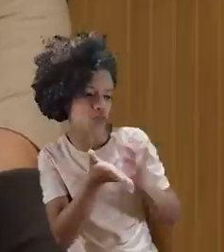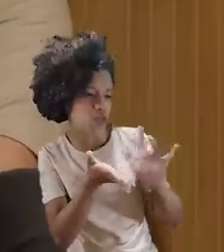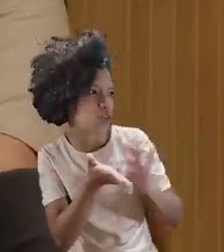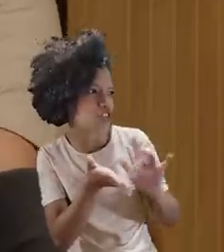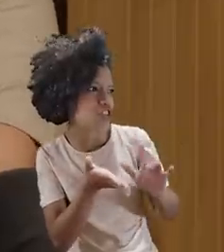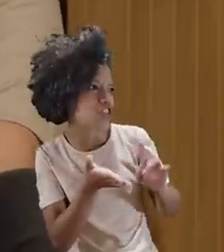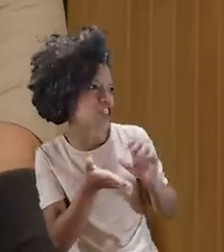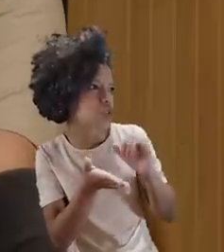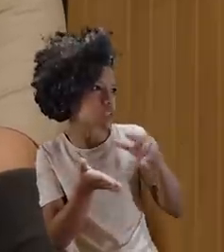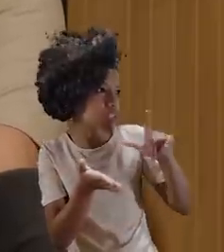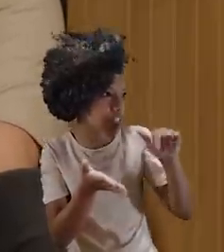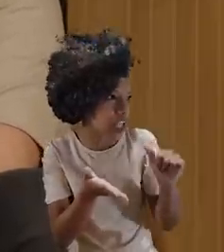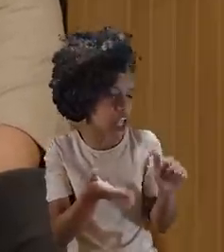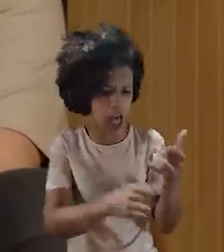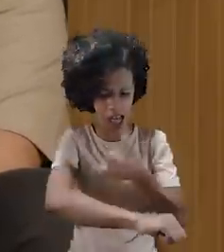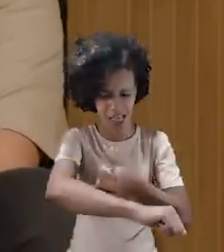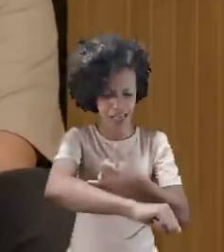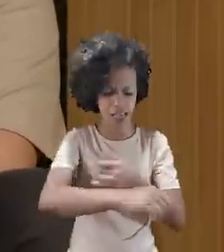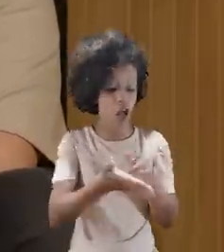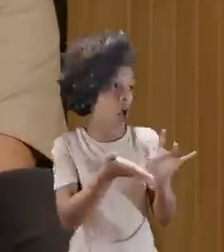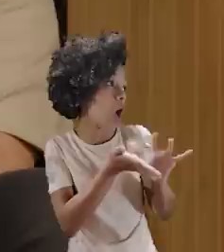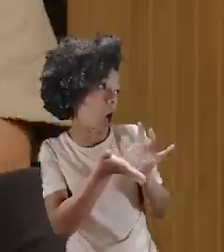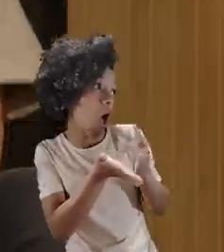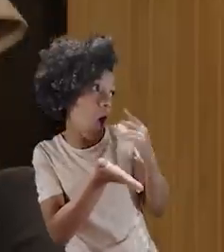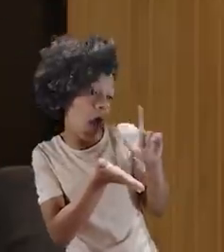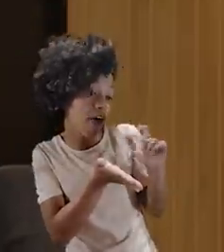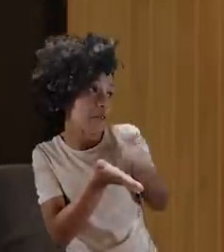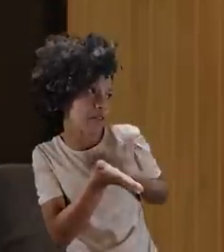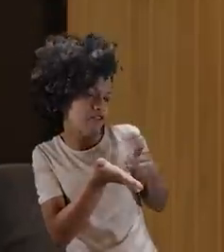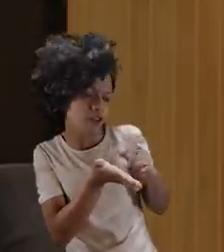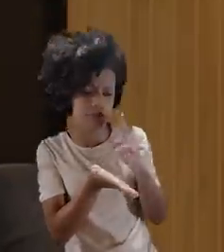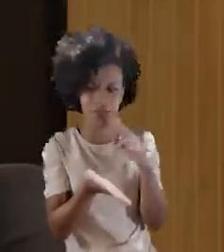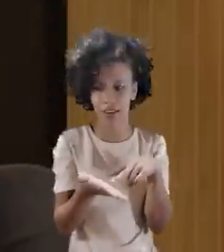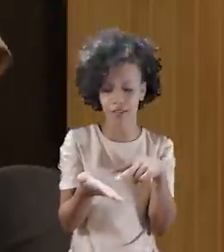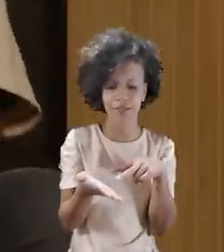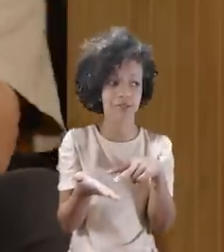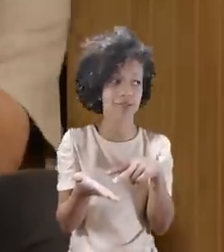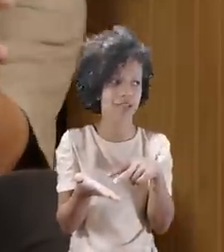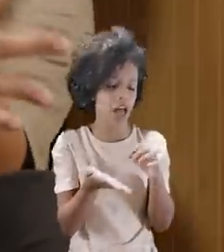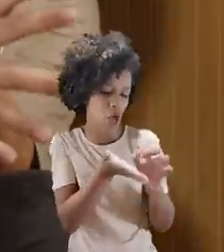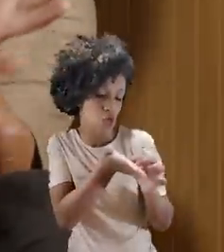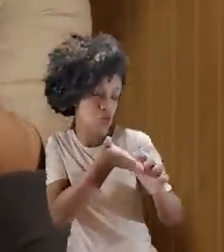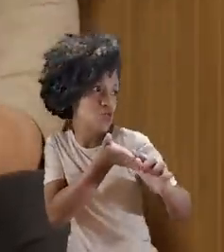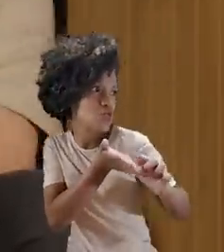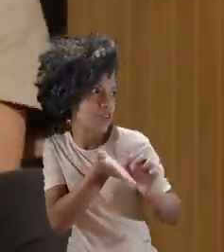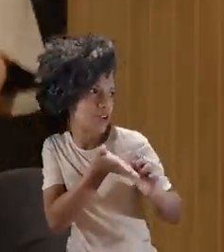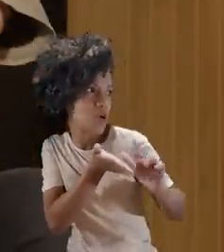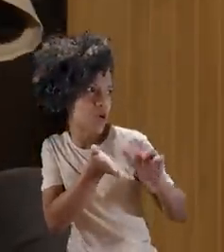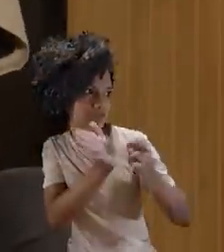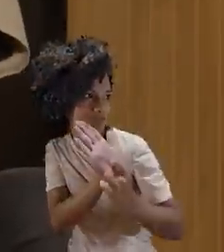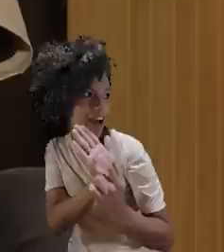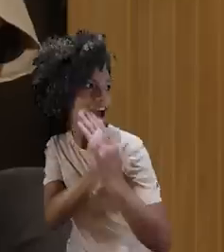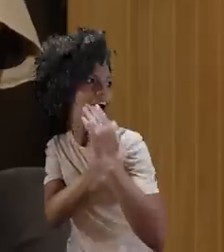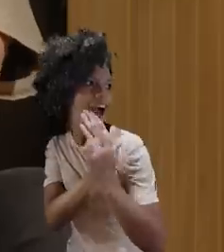da tatuagem que fez mano sabe o que eu fiz uma tua foto também kizomba aqui foi Entendi vai dar um no outro lugar tá